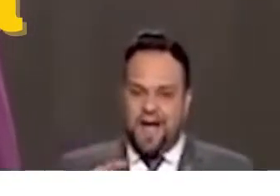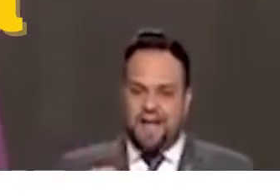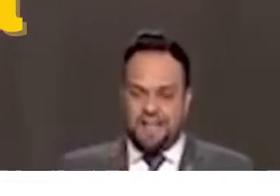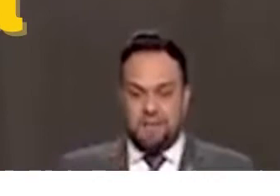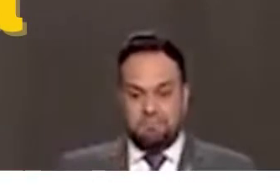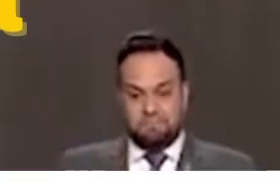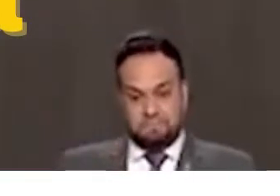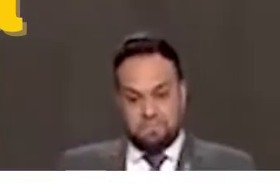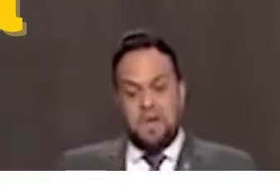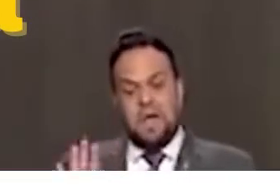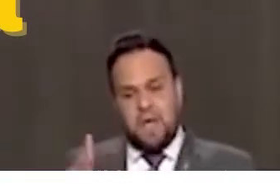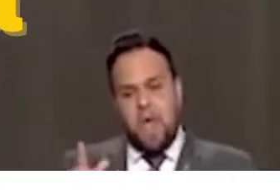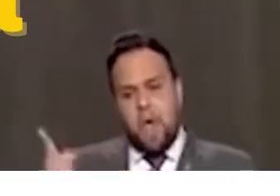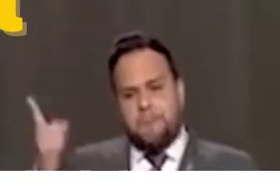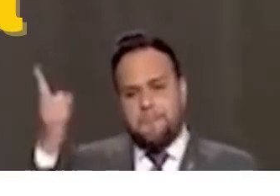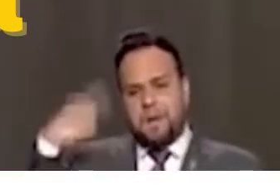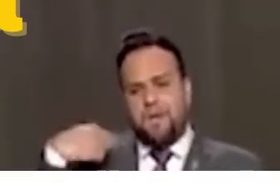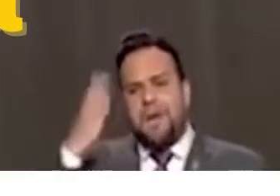Eu sei que